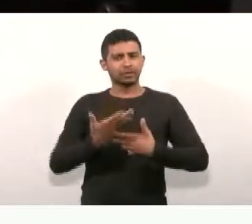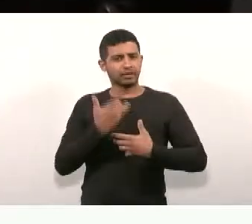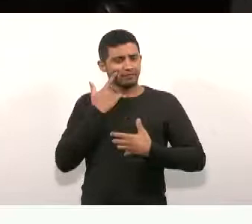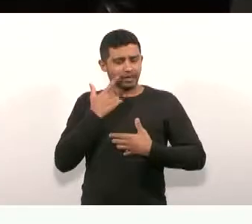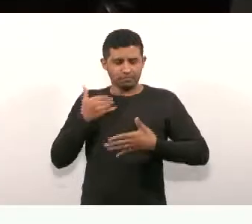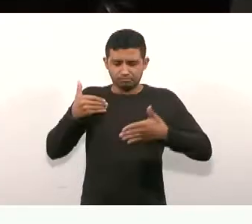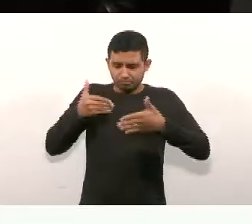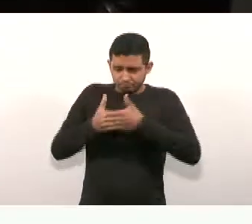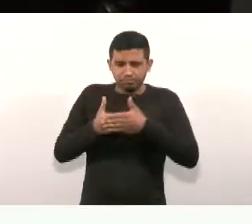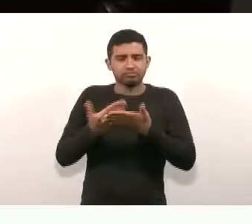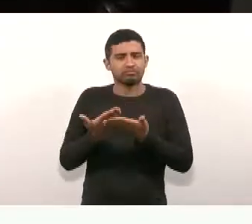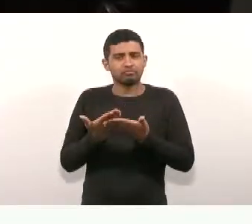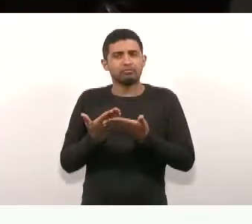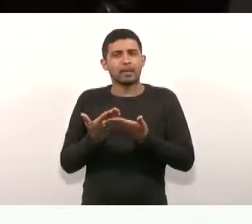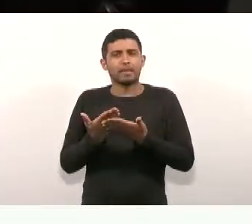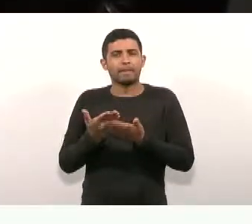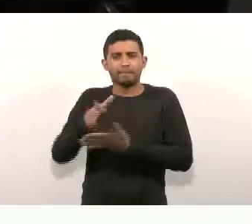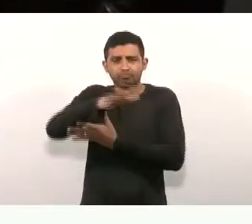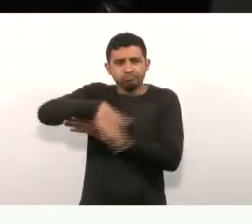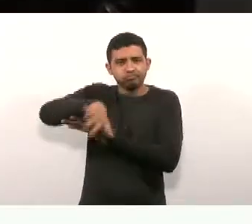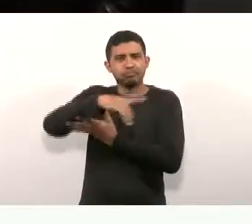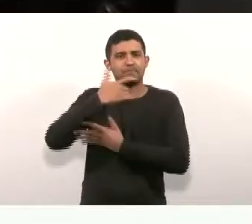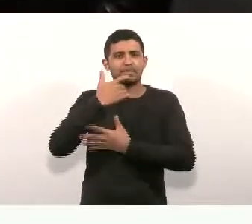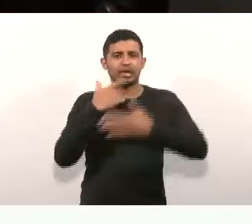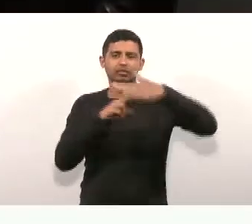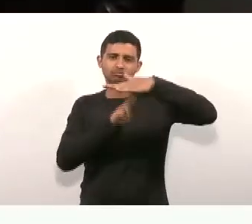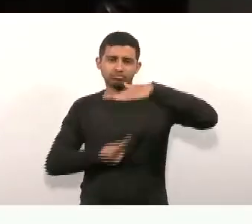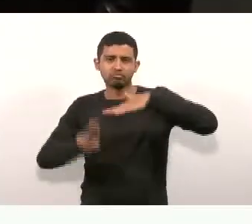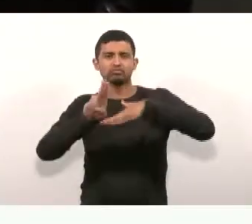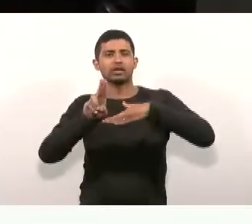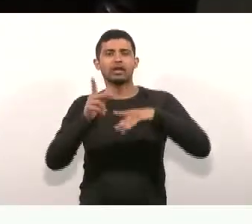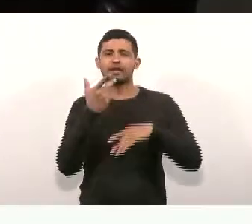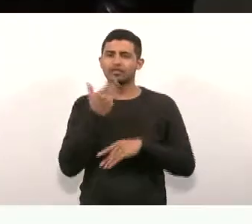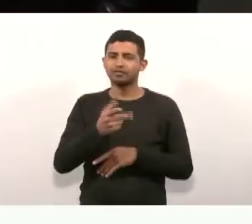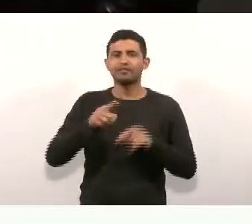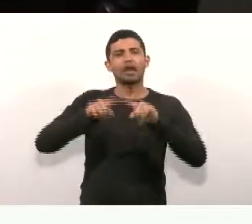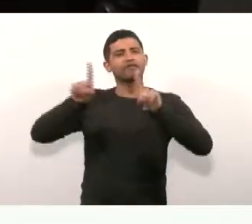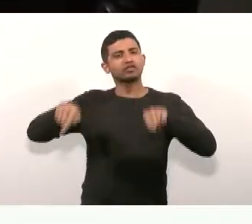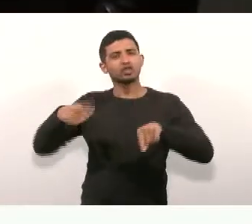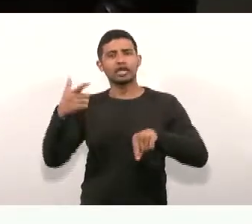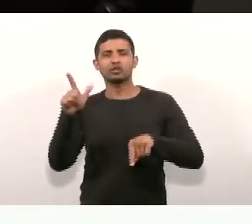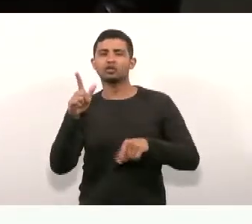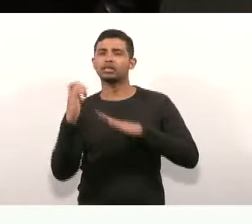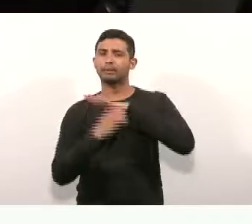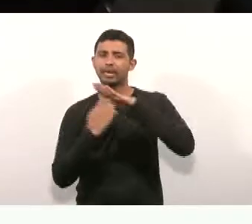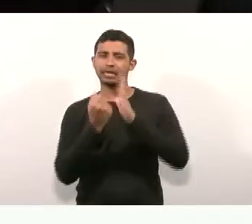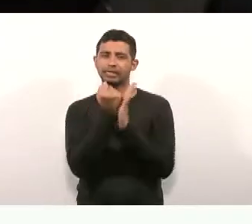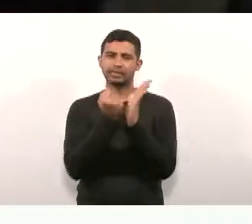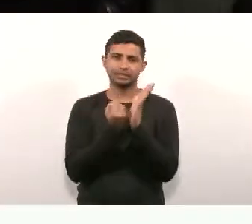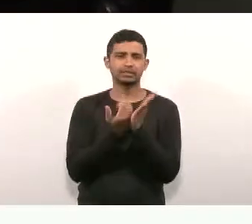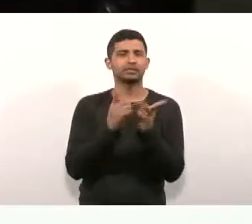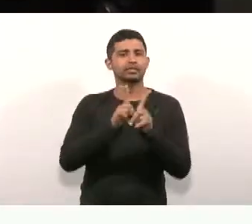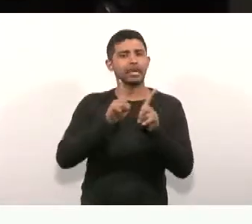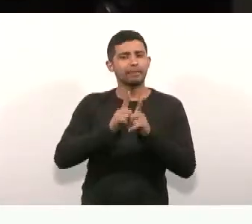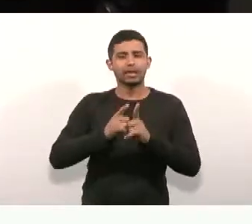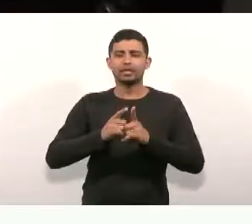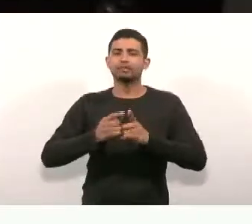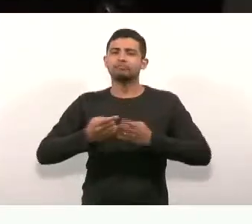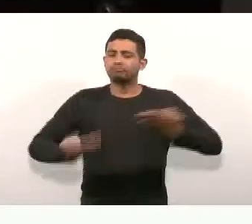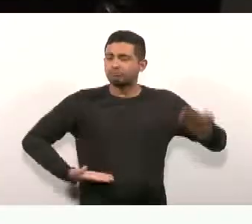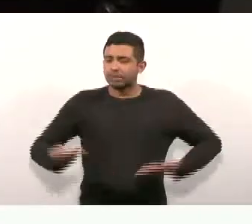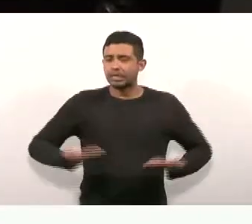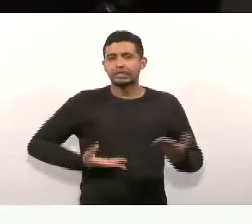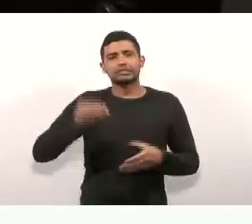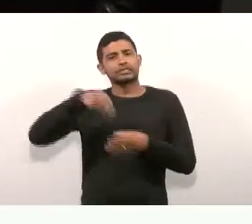dessa universidade. E assim, a curto prazo a gente está falando a respeito dos funcionários terceirizados e os empregos que são gerados nas